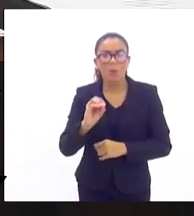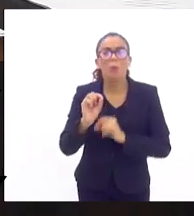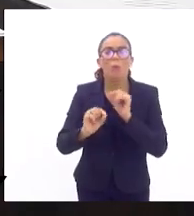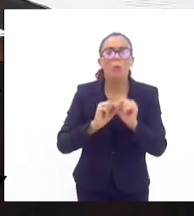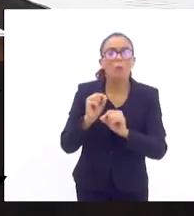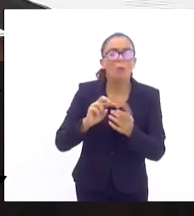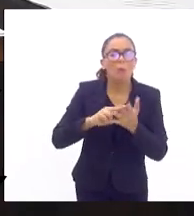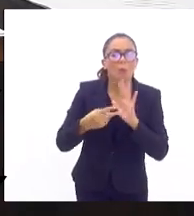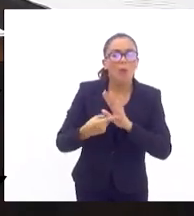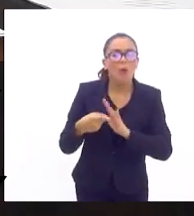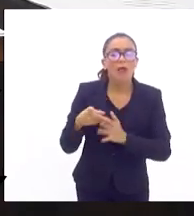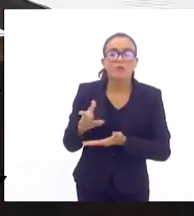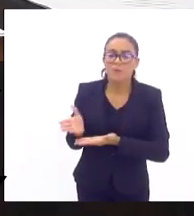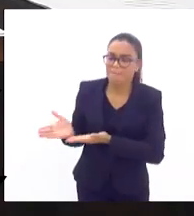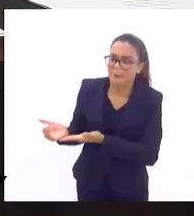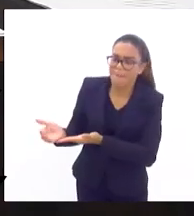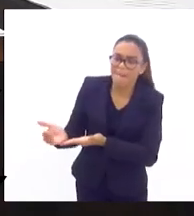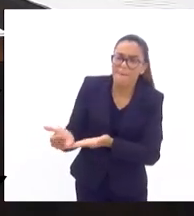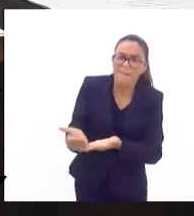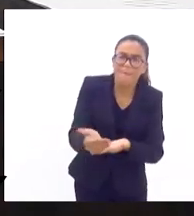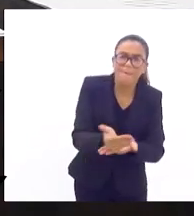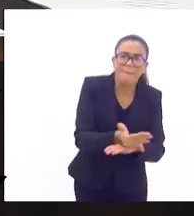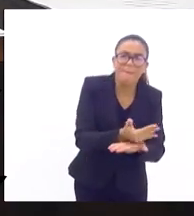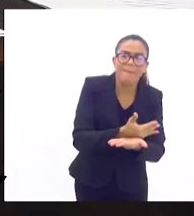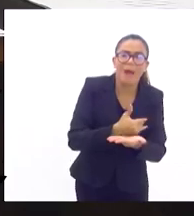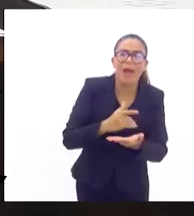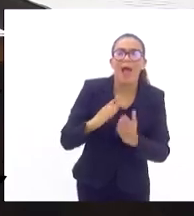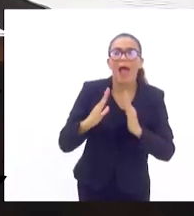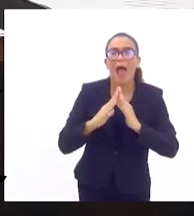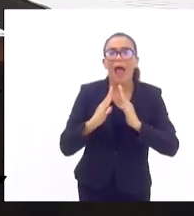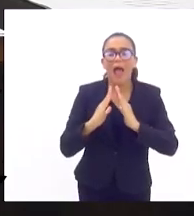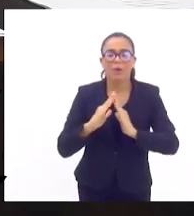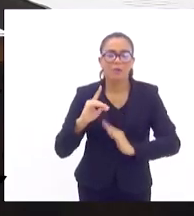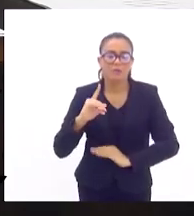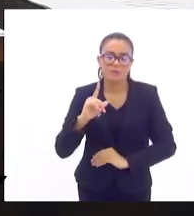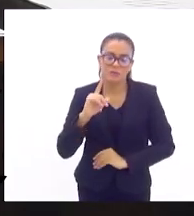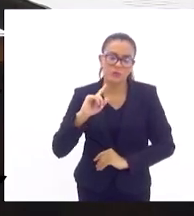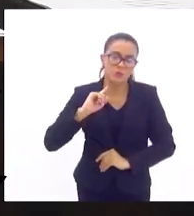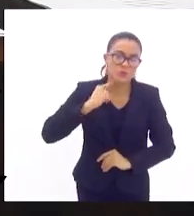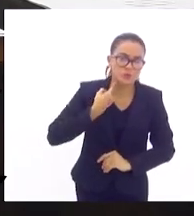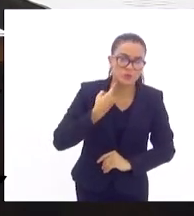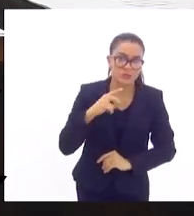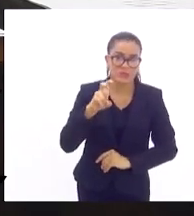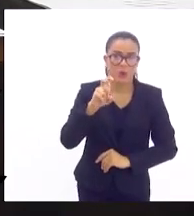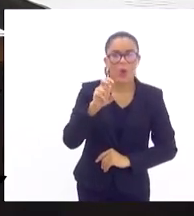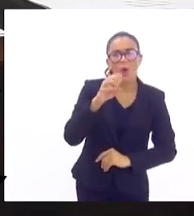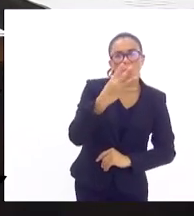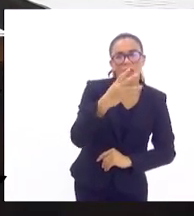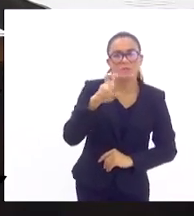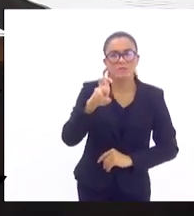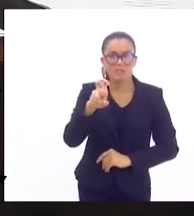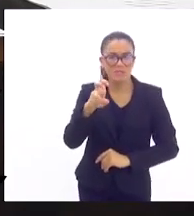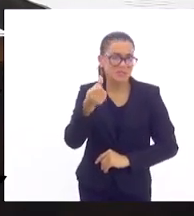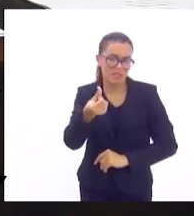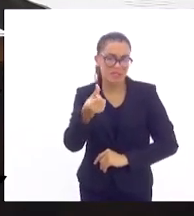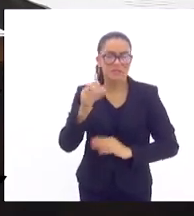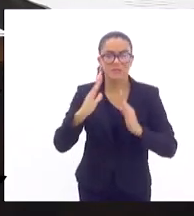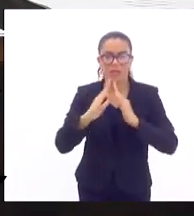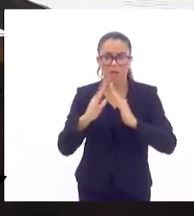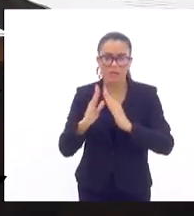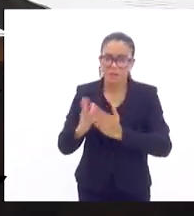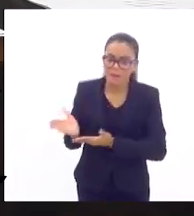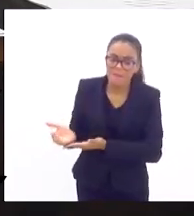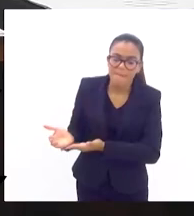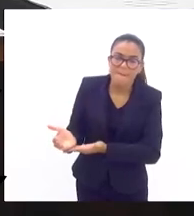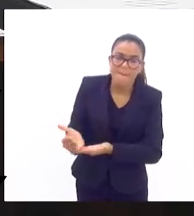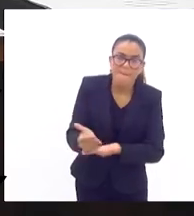faz a coleta de esgoto de 5, 6 casas, coloca num PV, depois você espeta na galeria dos pluviais.